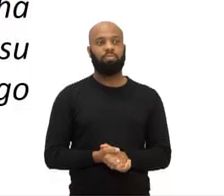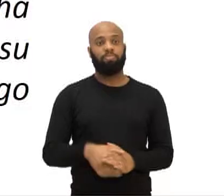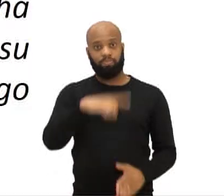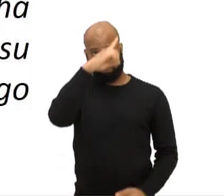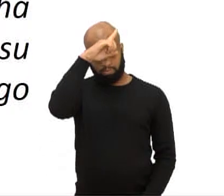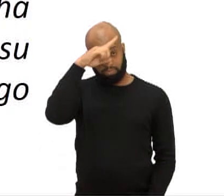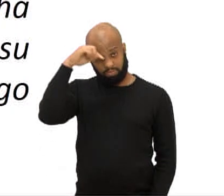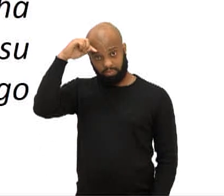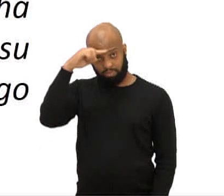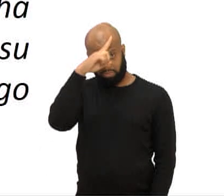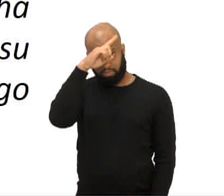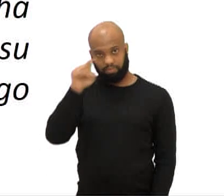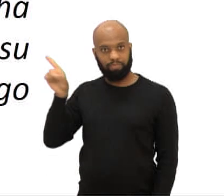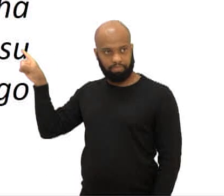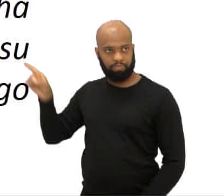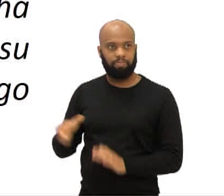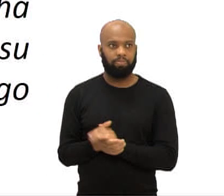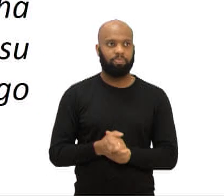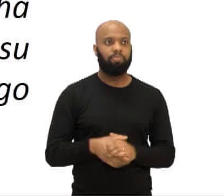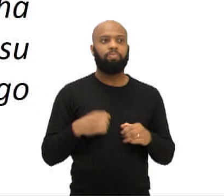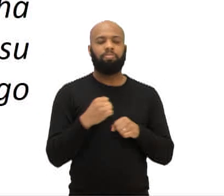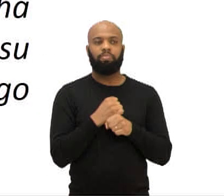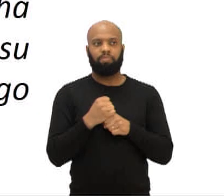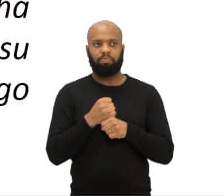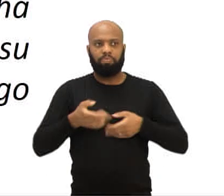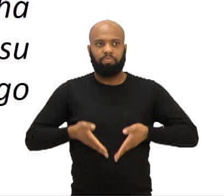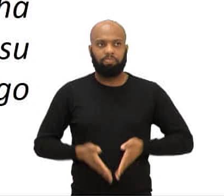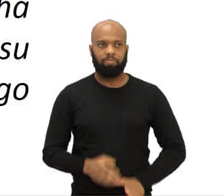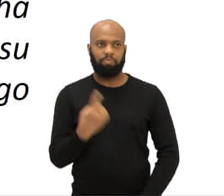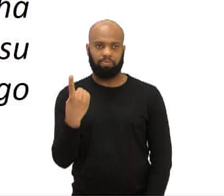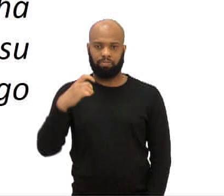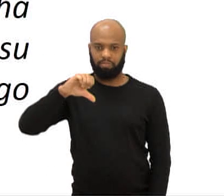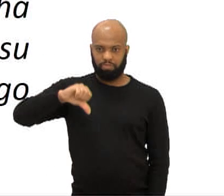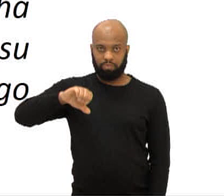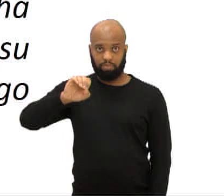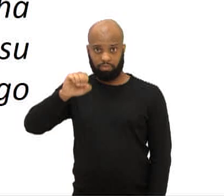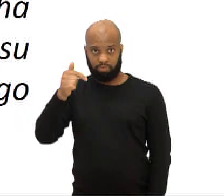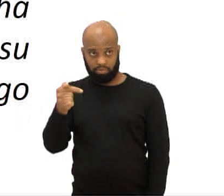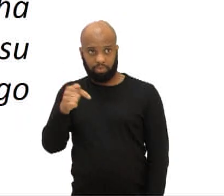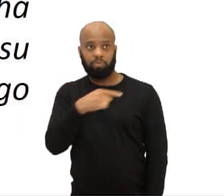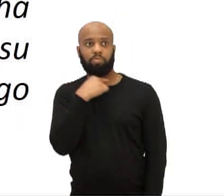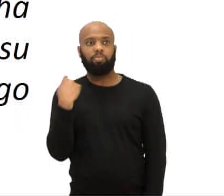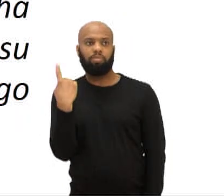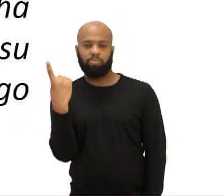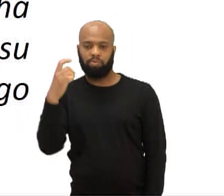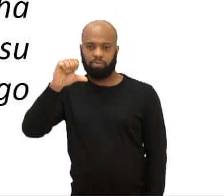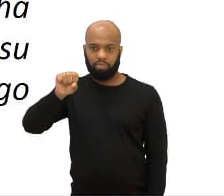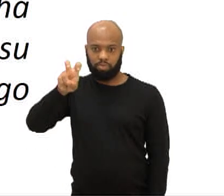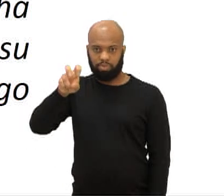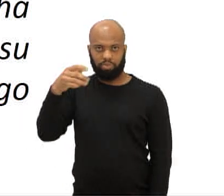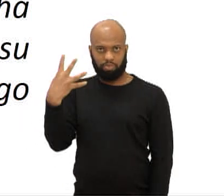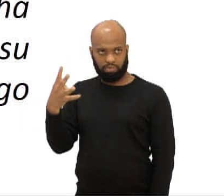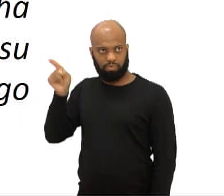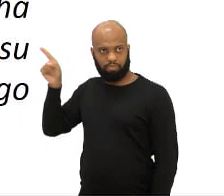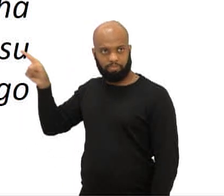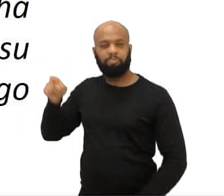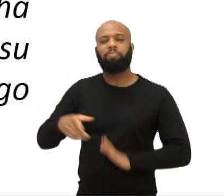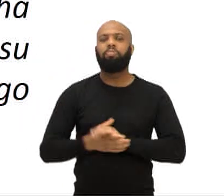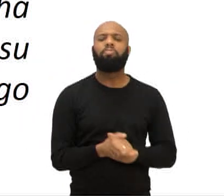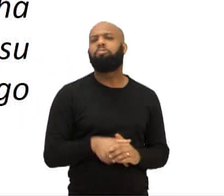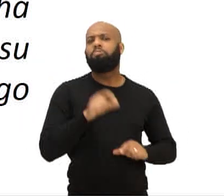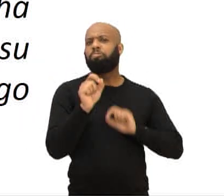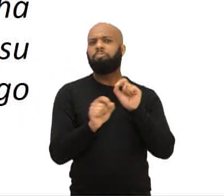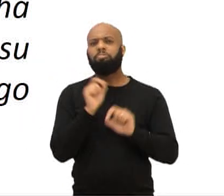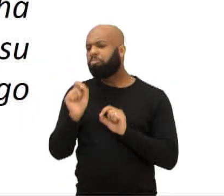Frida Kahlo, que nasceu em 1907 e morreu em 1954, ha sido uma